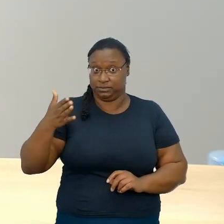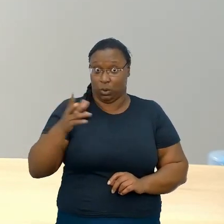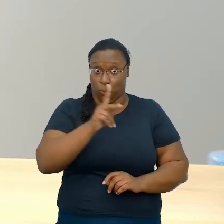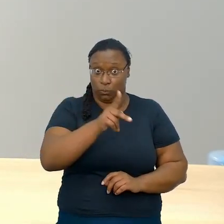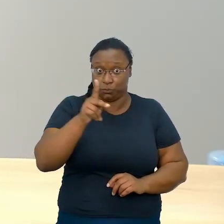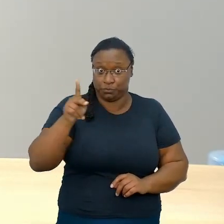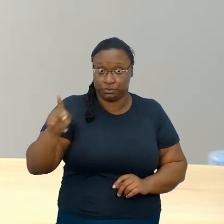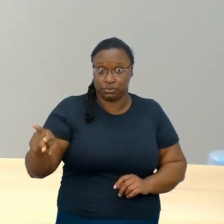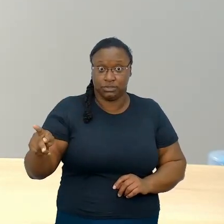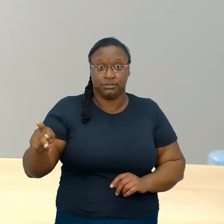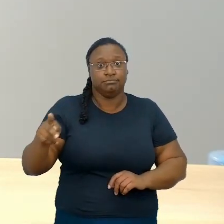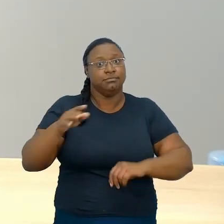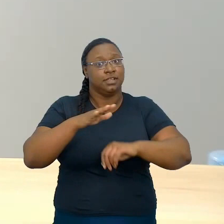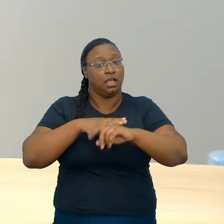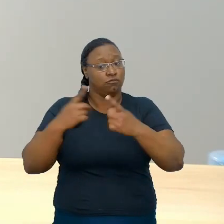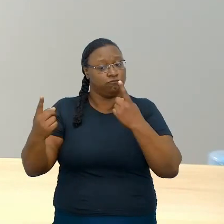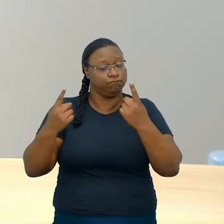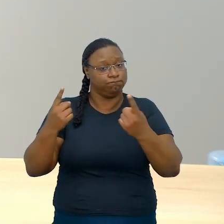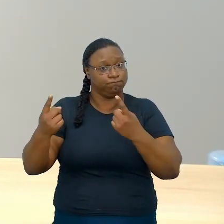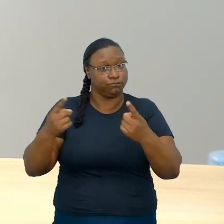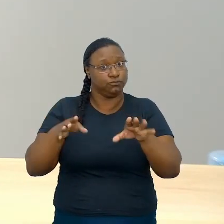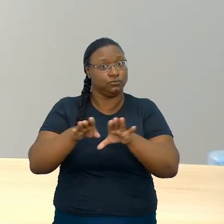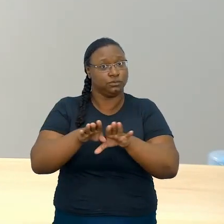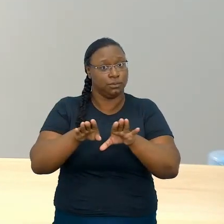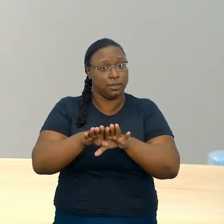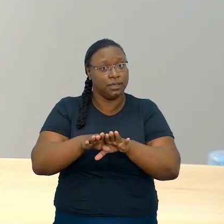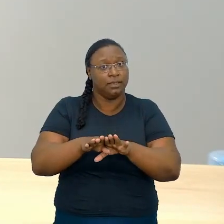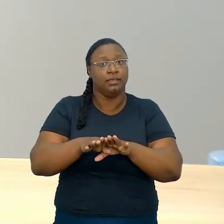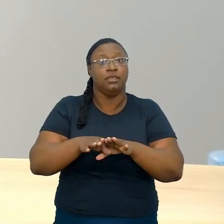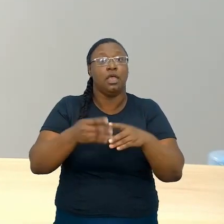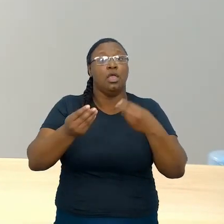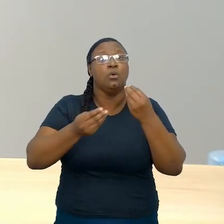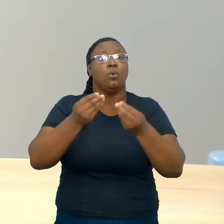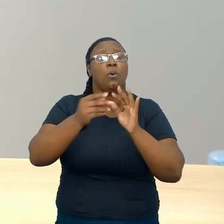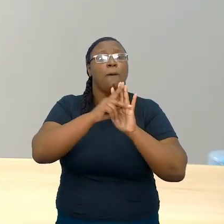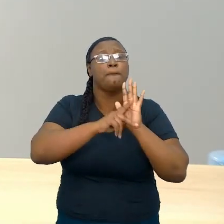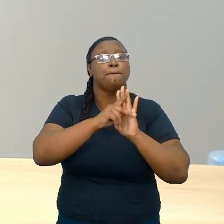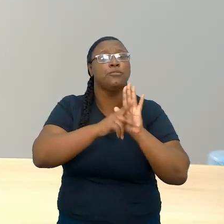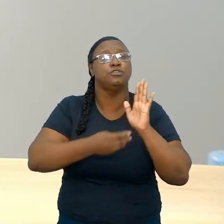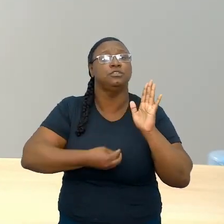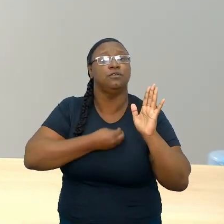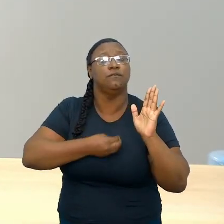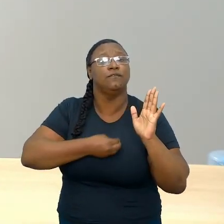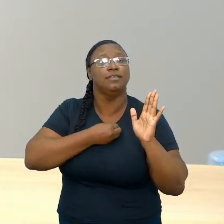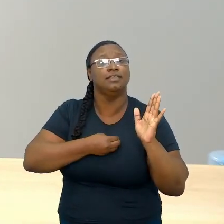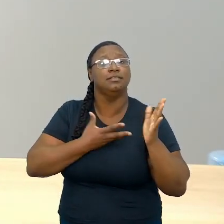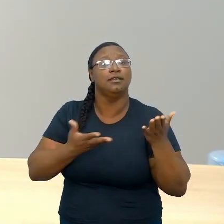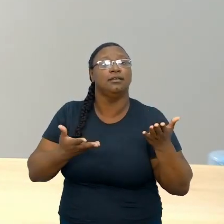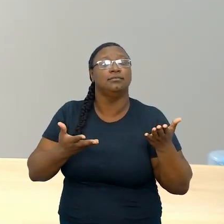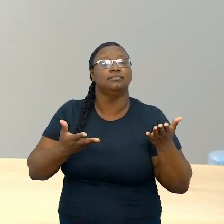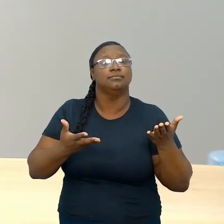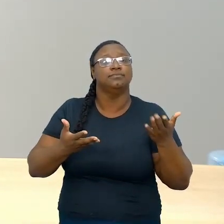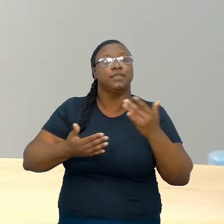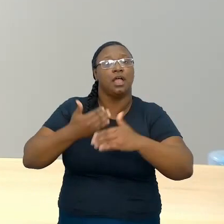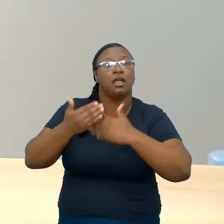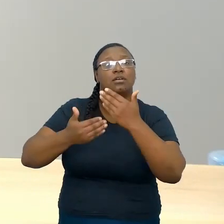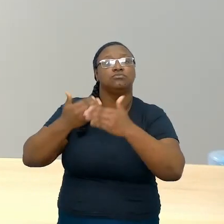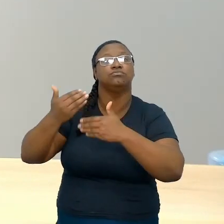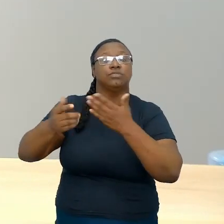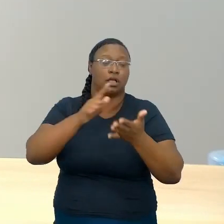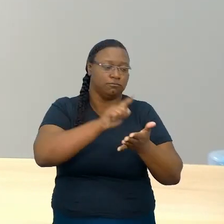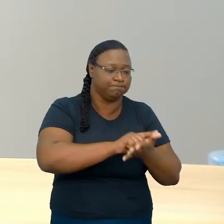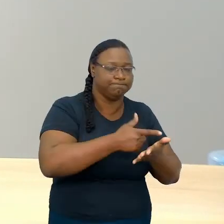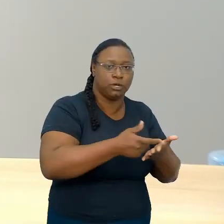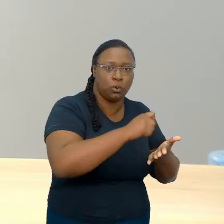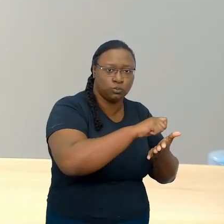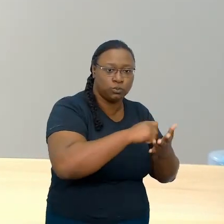professor discuta sobre isso, né? Sim. Sobre como que o projeto de vida e o diário de bordo, eles estão